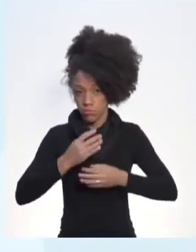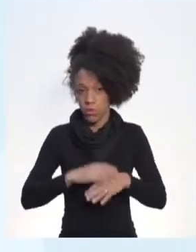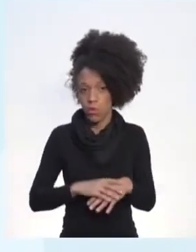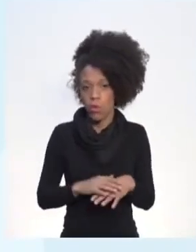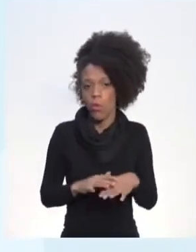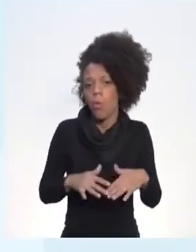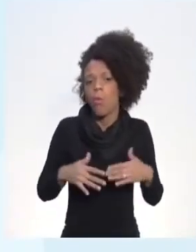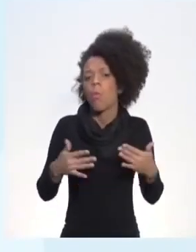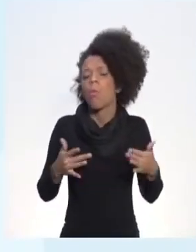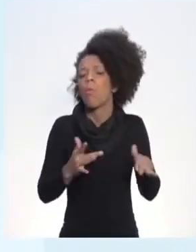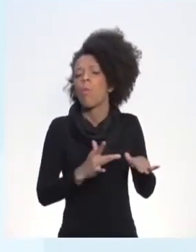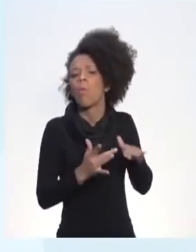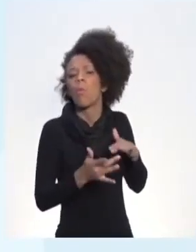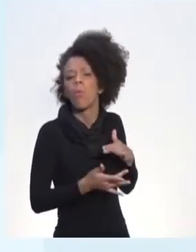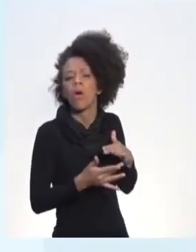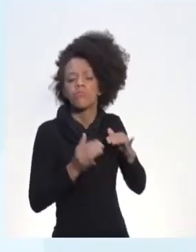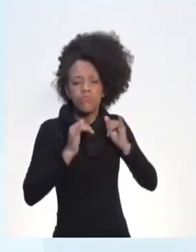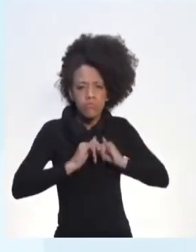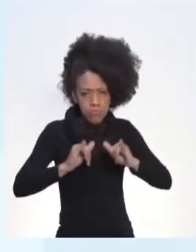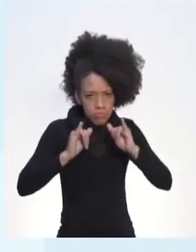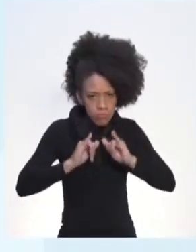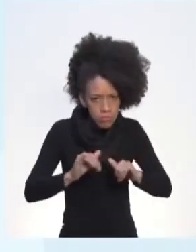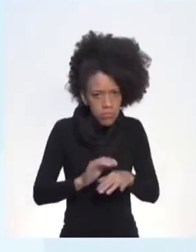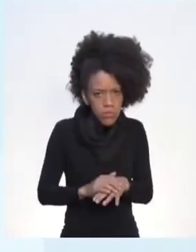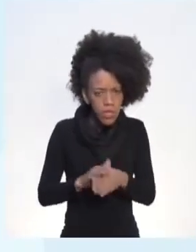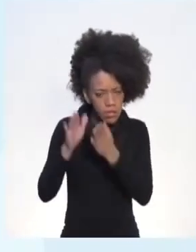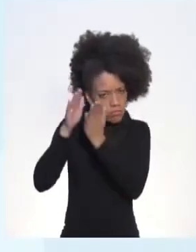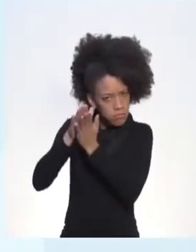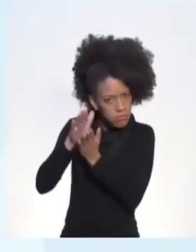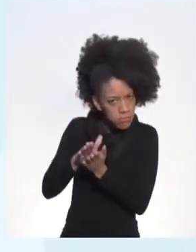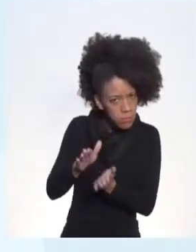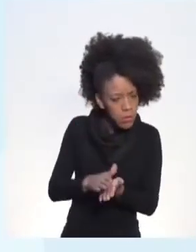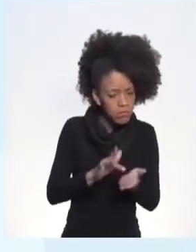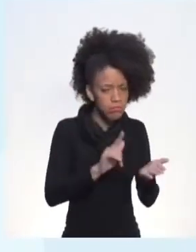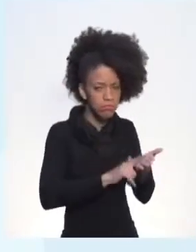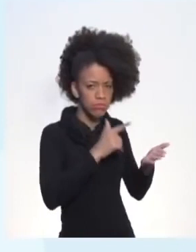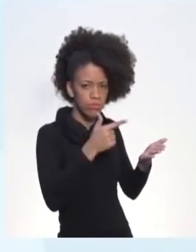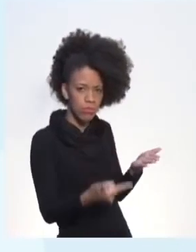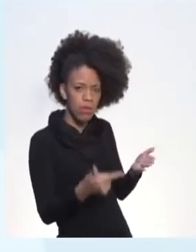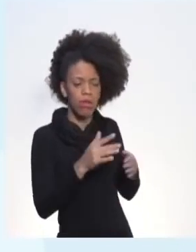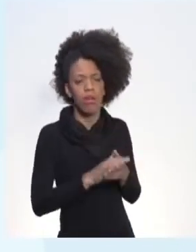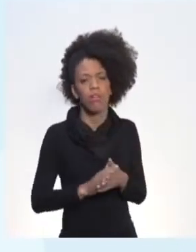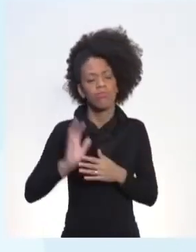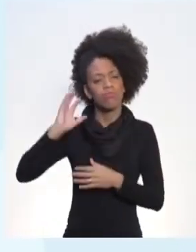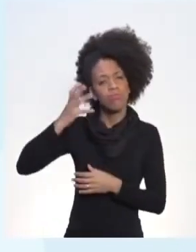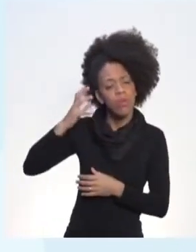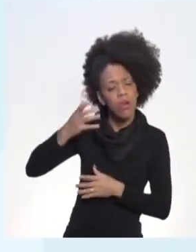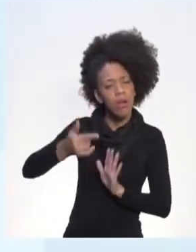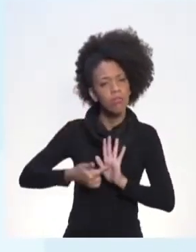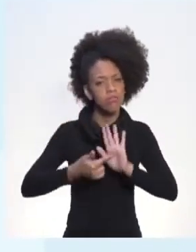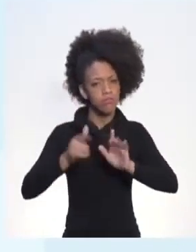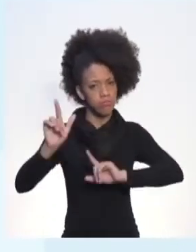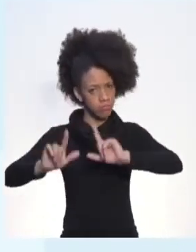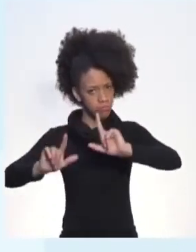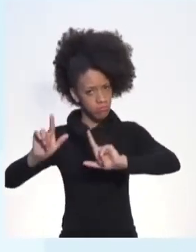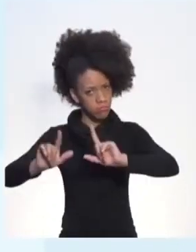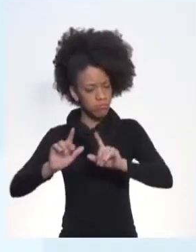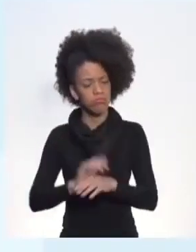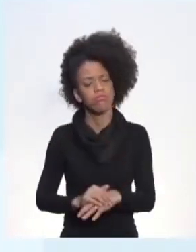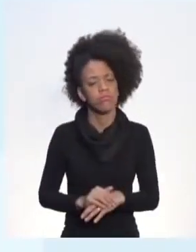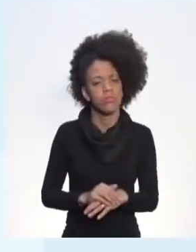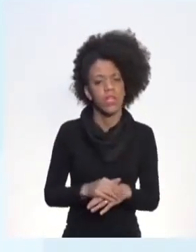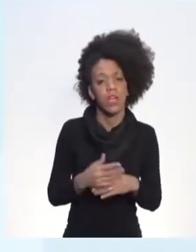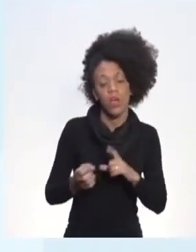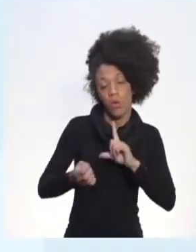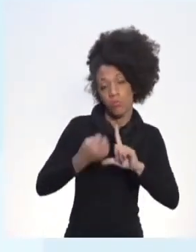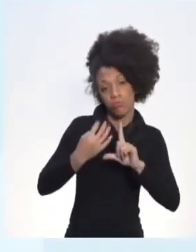quais mídias a notícia será produzida? Serão notícias impressas, notícias de rádio, notícias apresentadas em telejornal, um